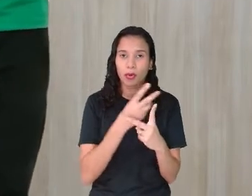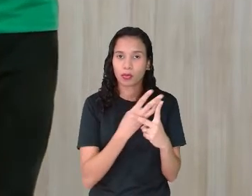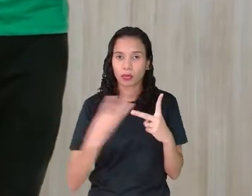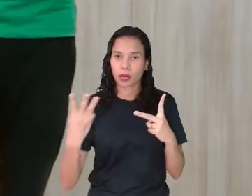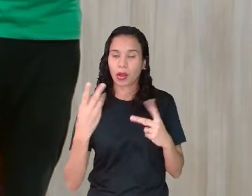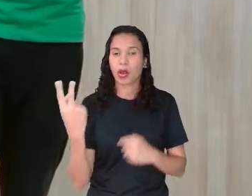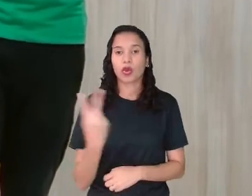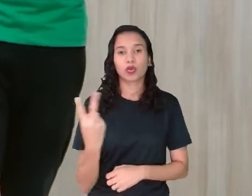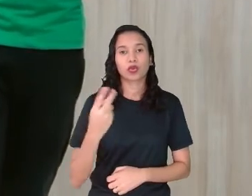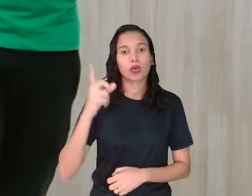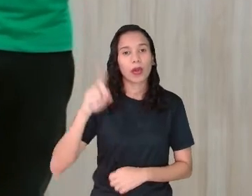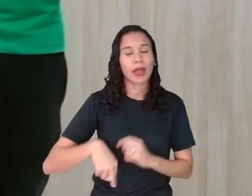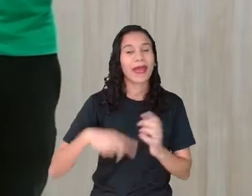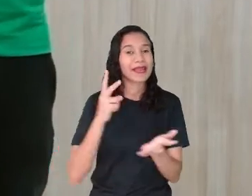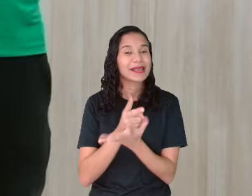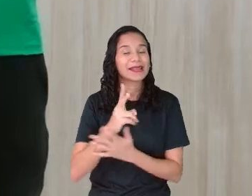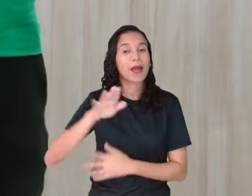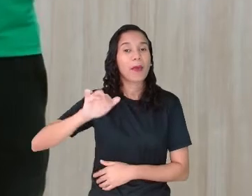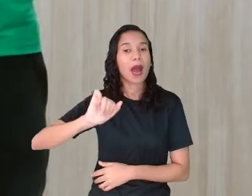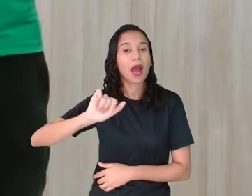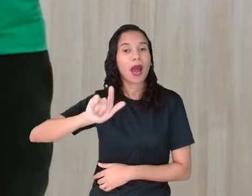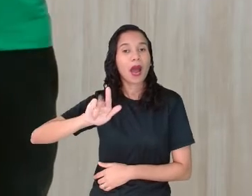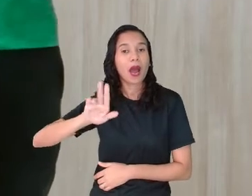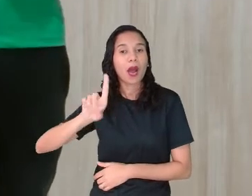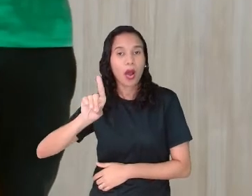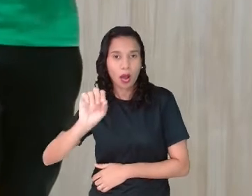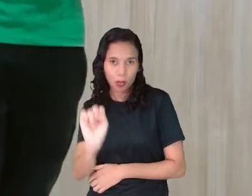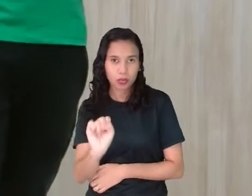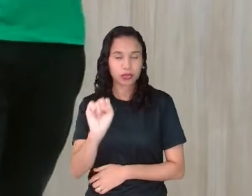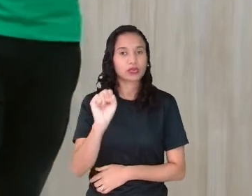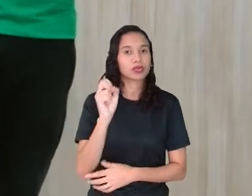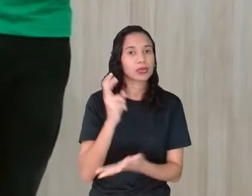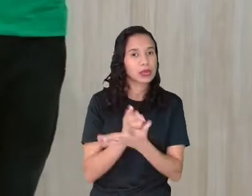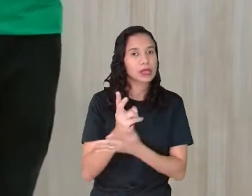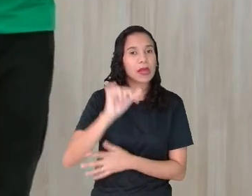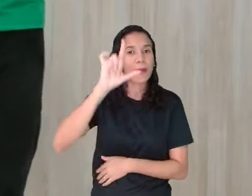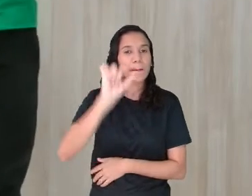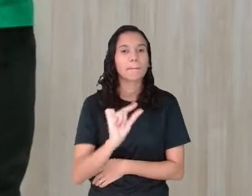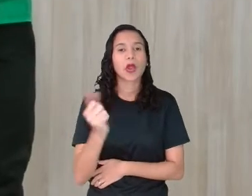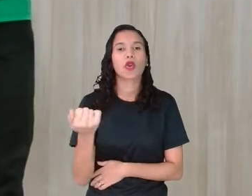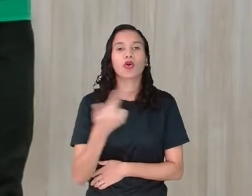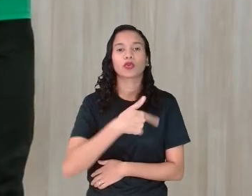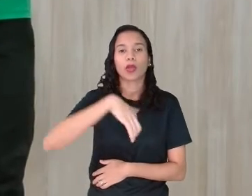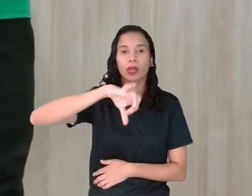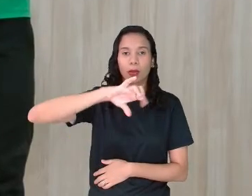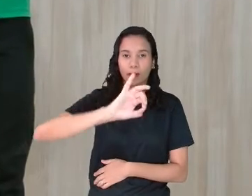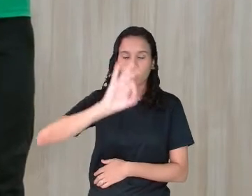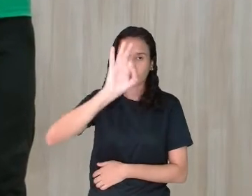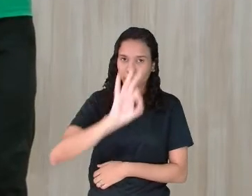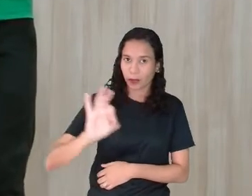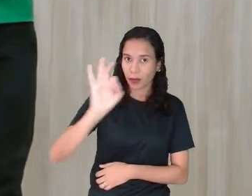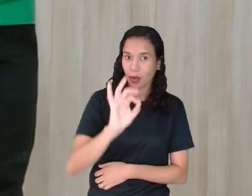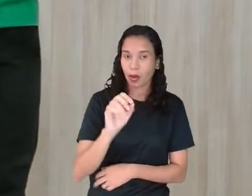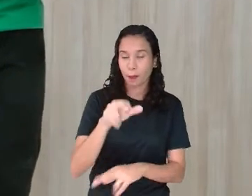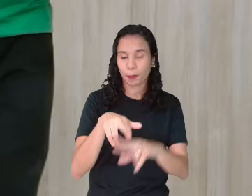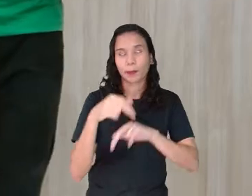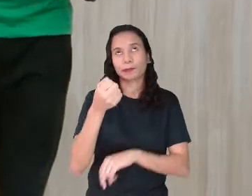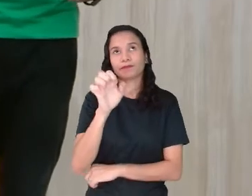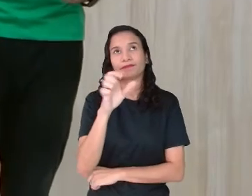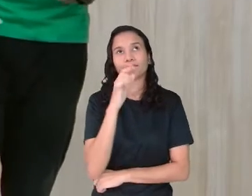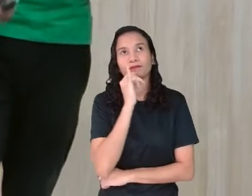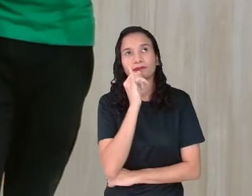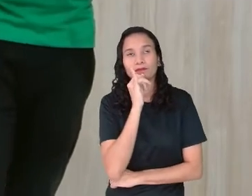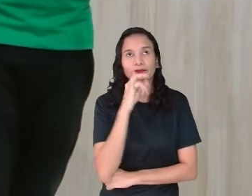2 são agudos, tá? 2 ângulos eles são menores que 90 graus. Porque se eu tenho, por